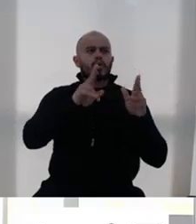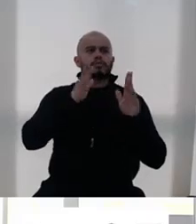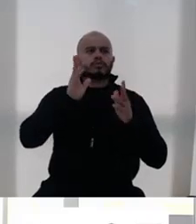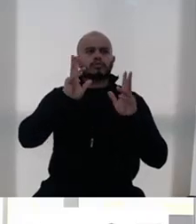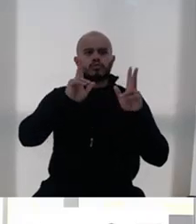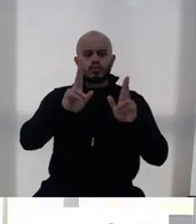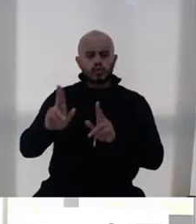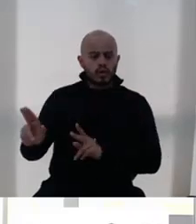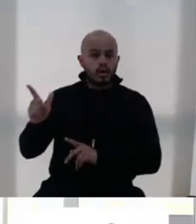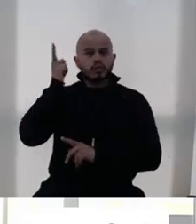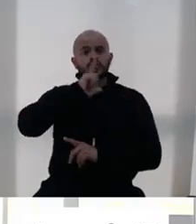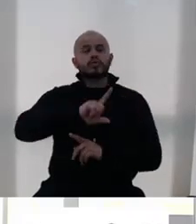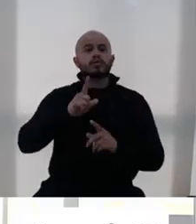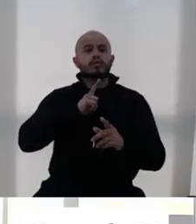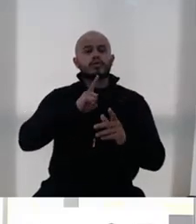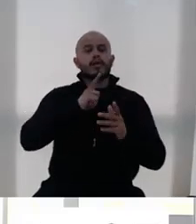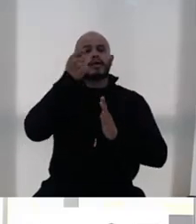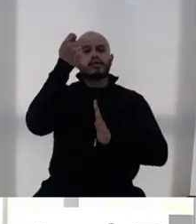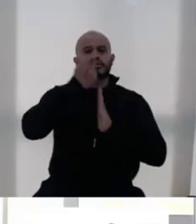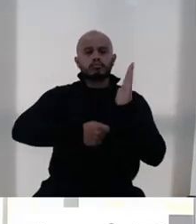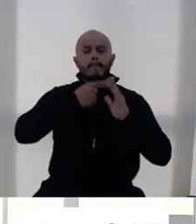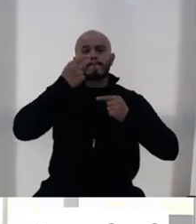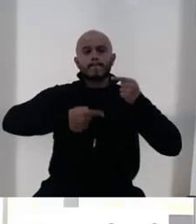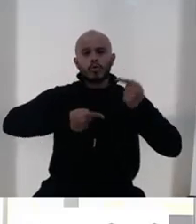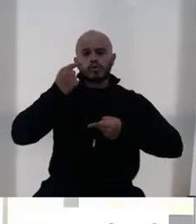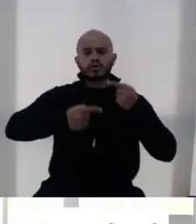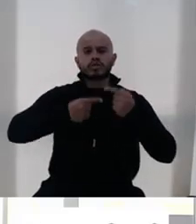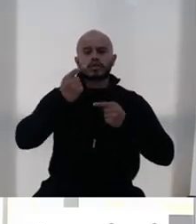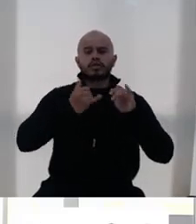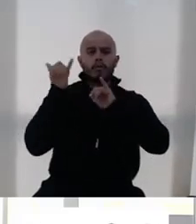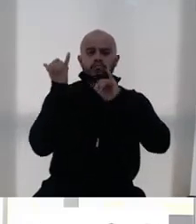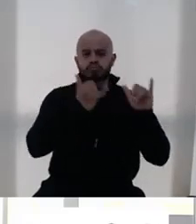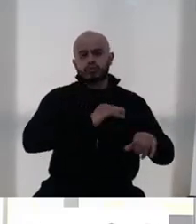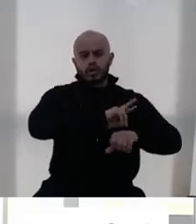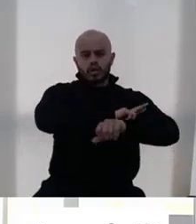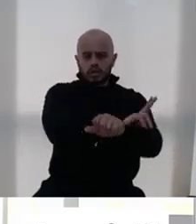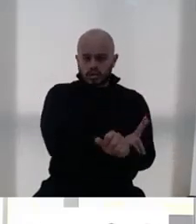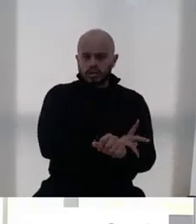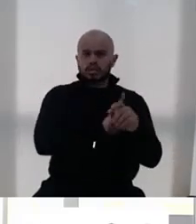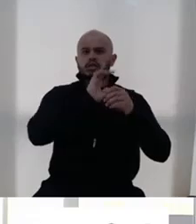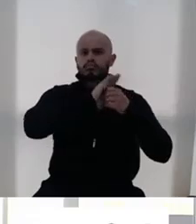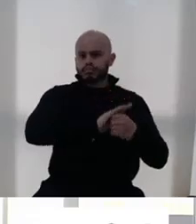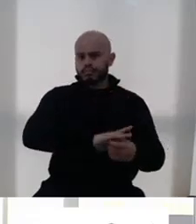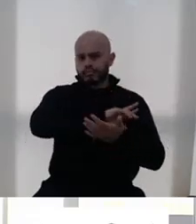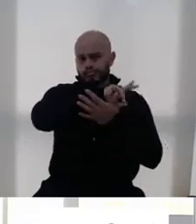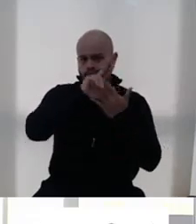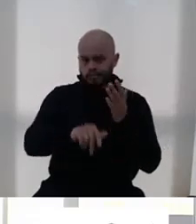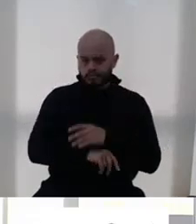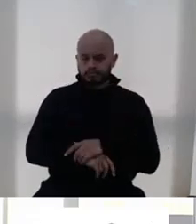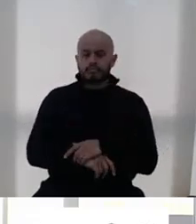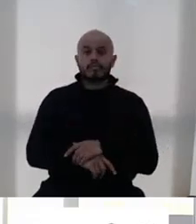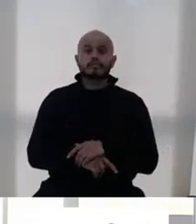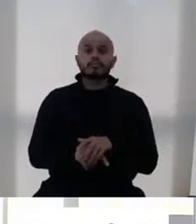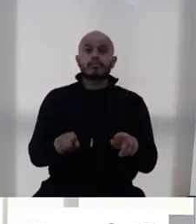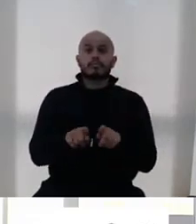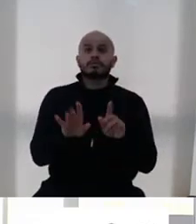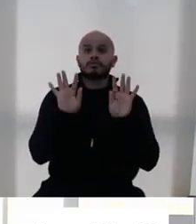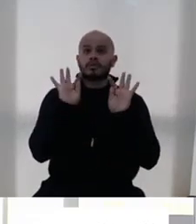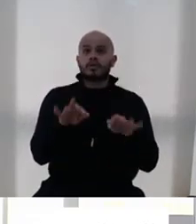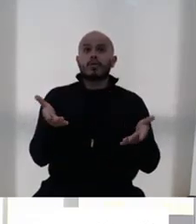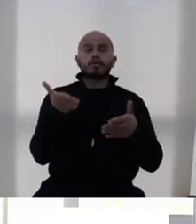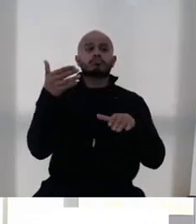política de enfrentamento ao assédio, no protocolo de prevenção ao racismo, no atendimento, entre outras. E, por fim, finalizamos nossa participação de